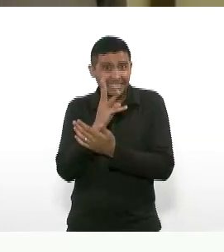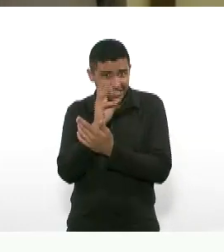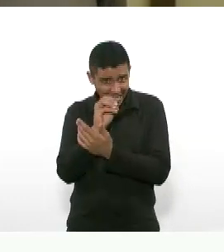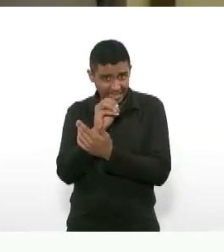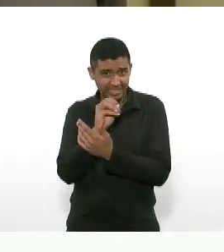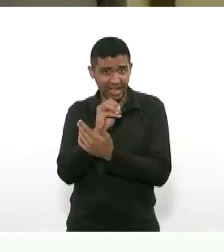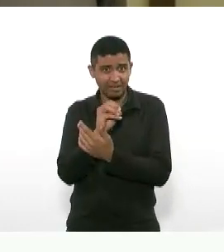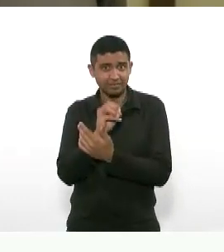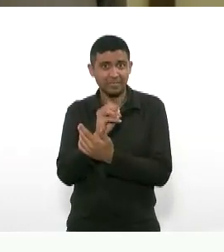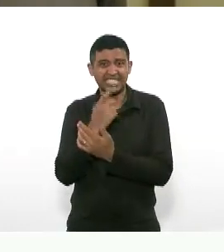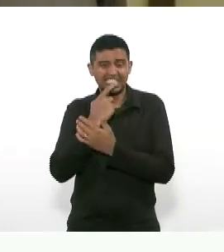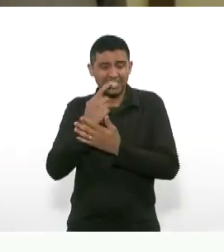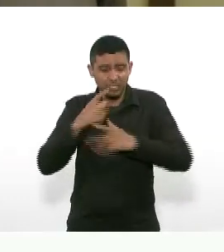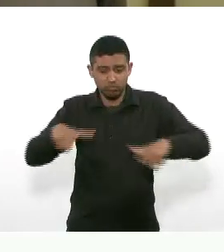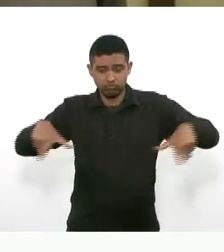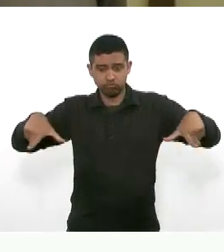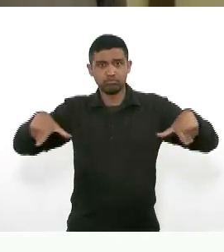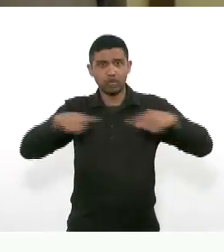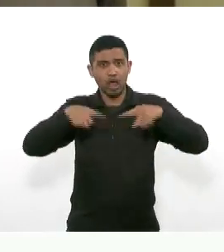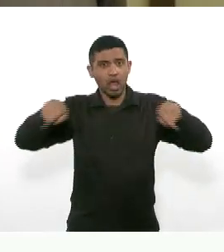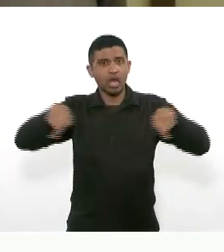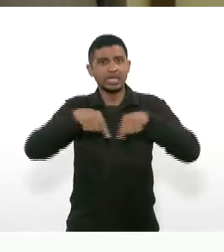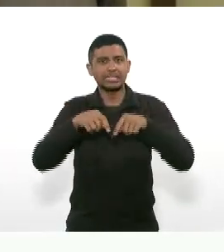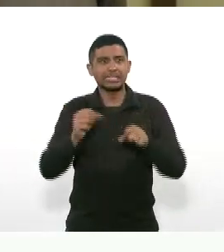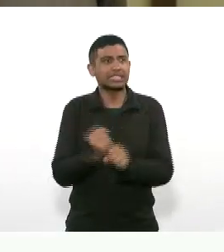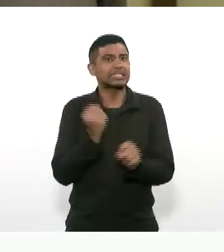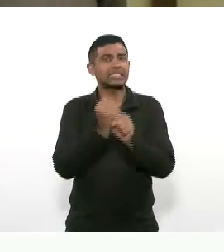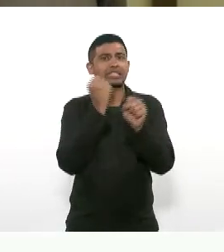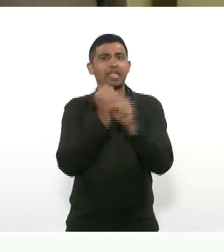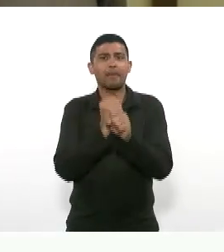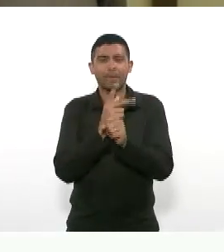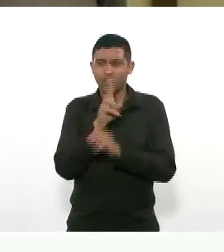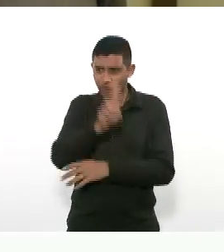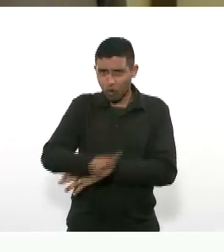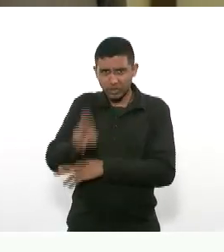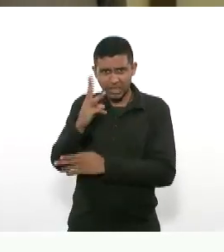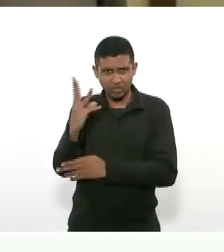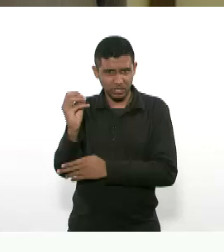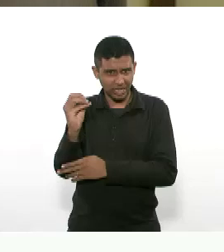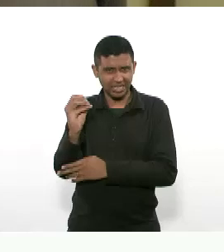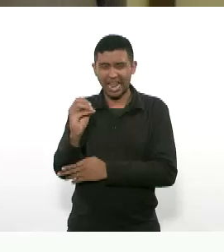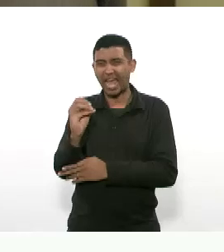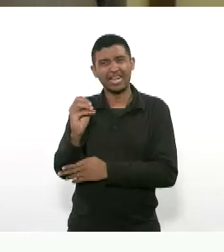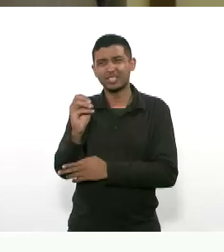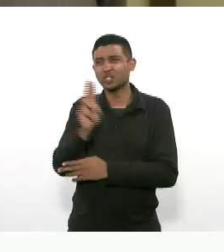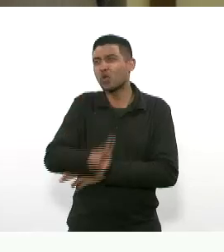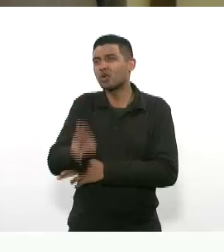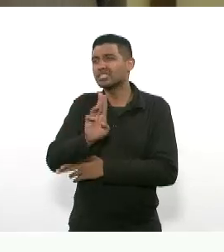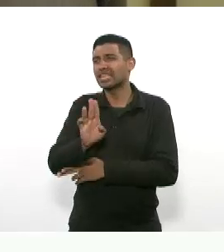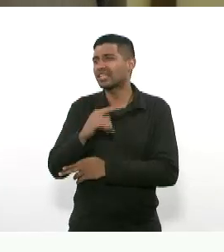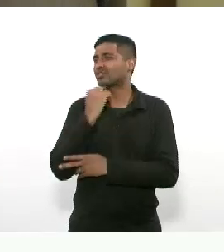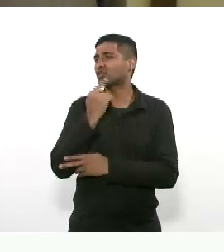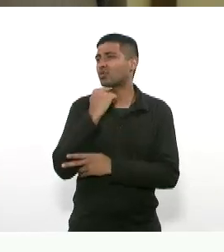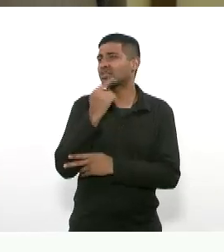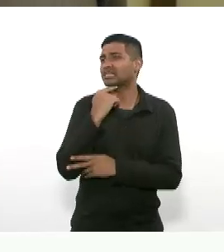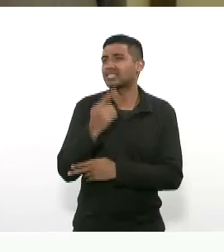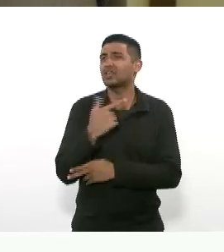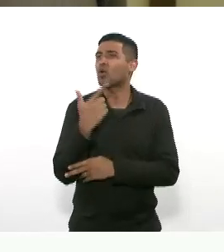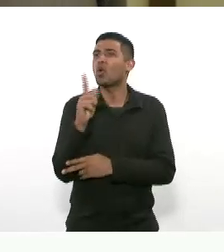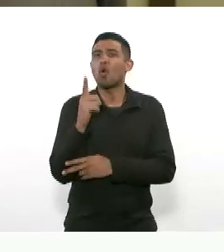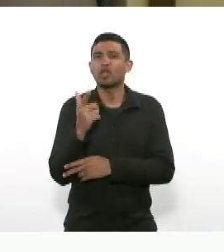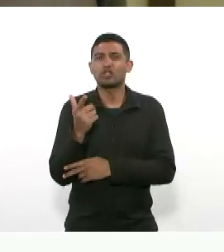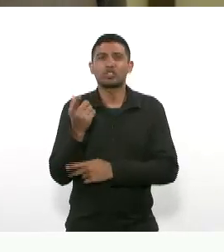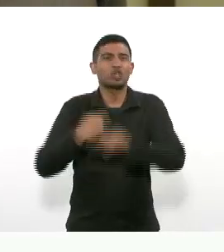cimento. Mas você vai usar os 30 sacos? Não usei os 30. Não consigo trocar sobre o cimento, gastou dinheiro à toa.